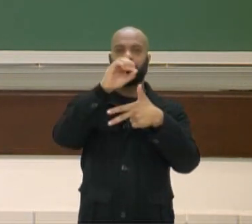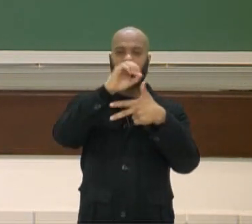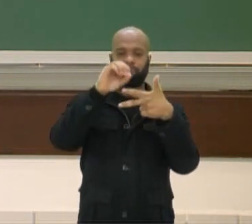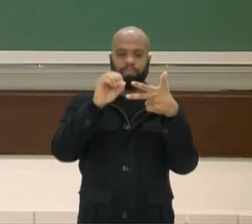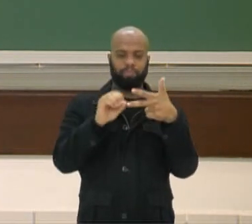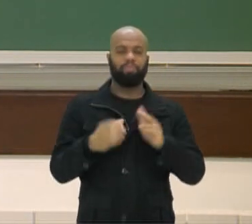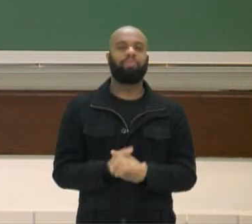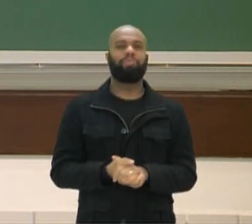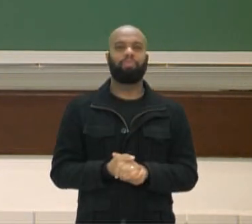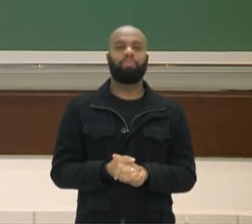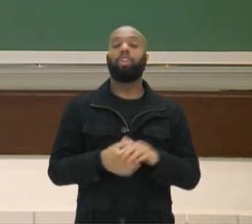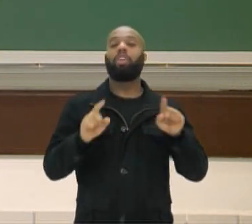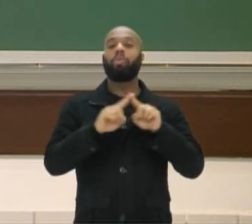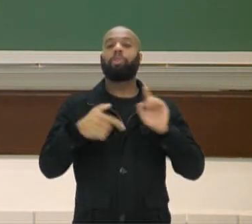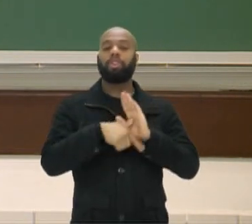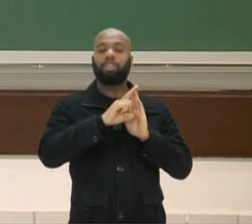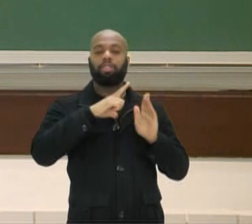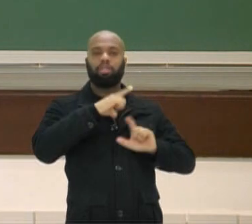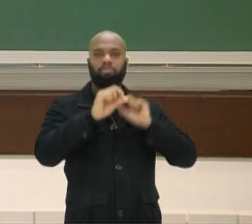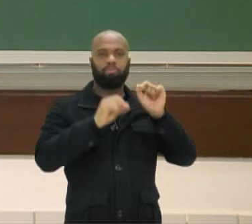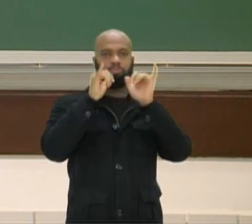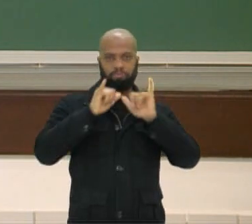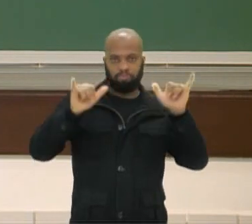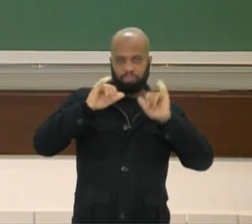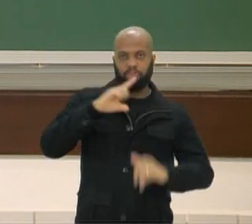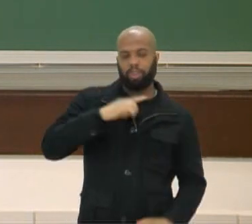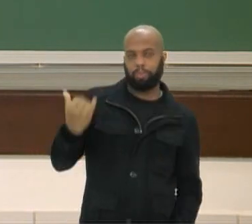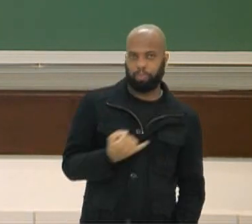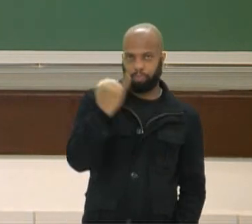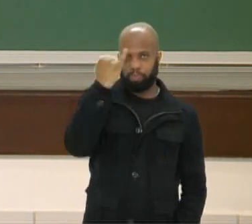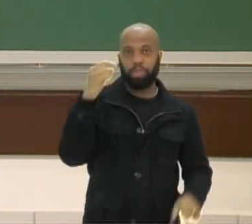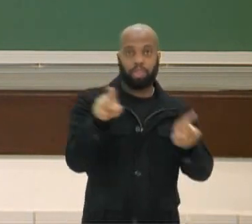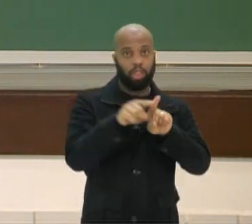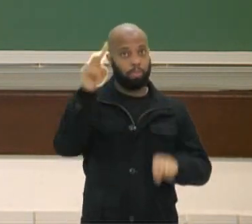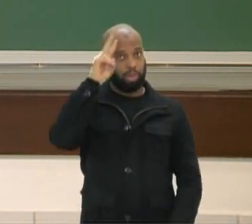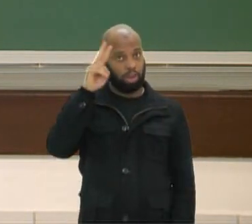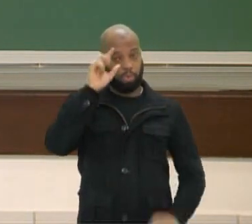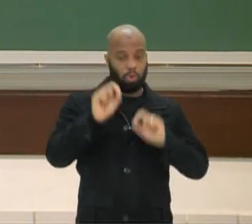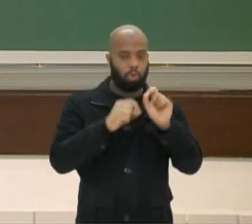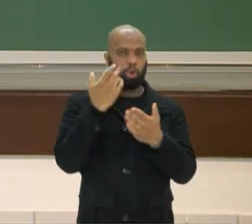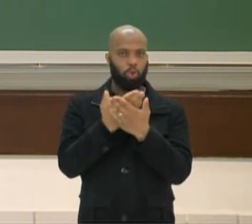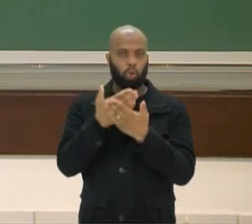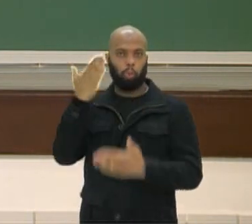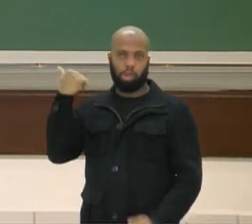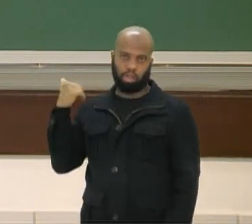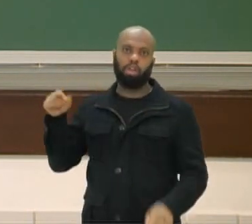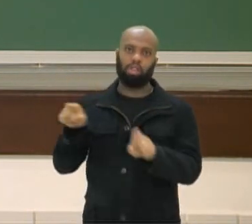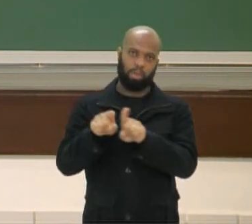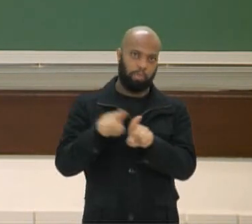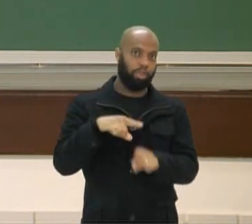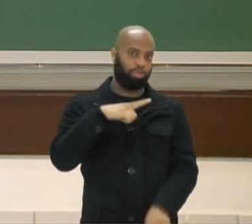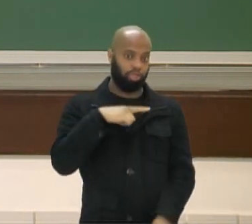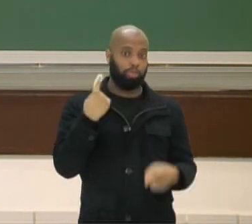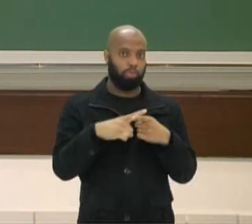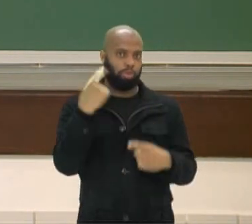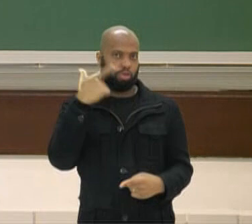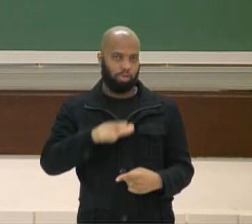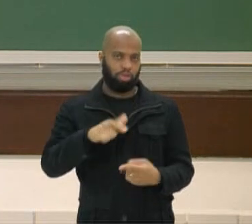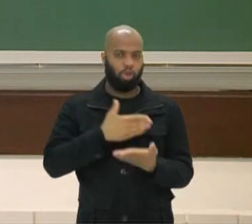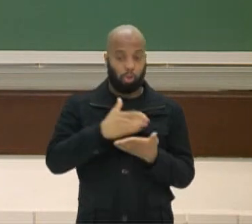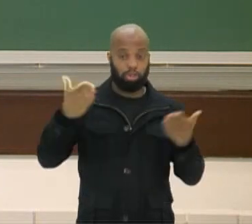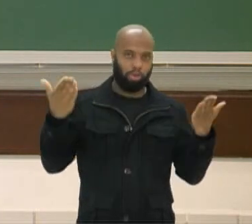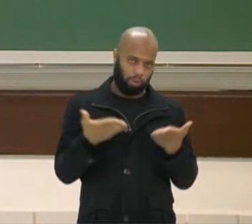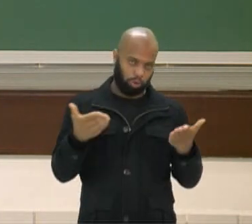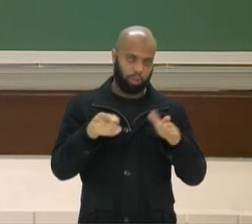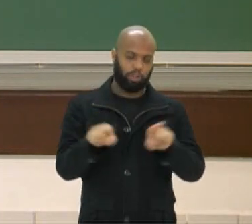Enem. Mas antes disso, aqueles recados importantes e vamos dar uma relembrada no que a gente conversou na aula passada para a gente poder então começar a de